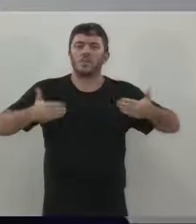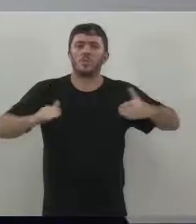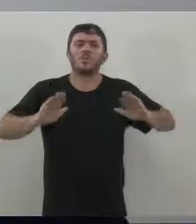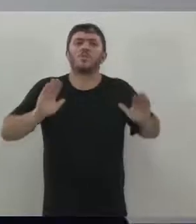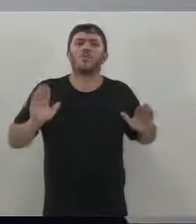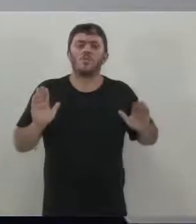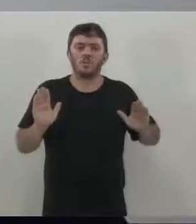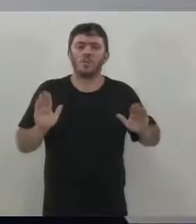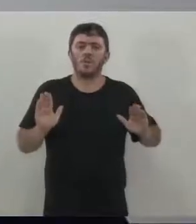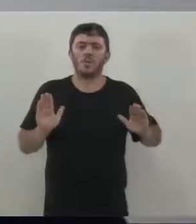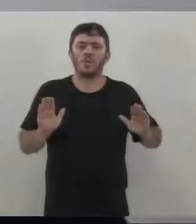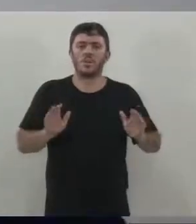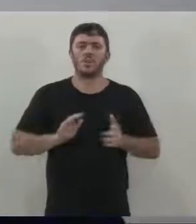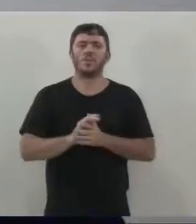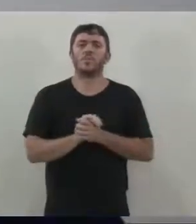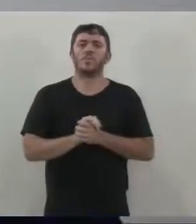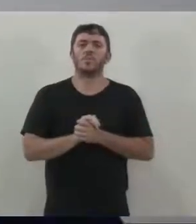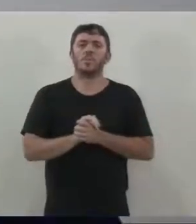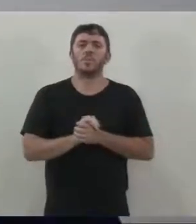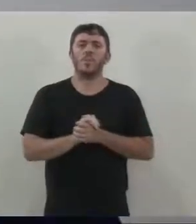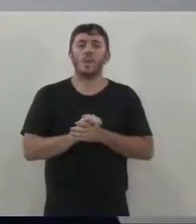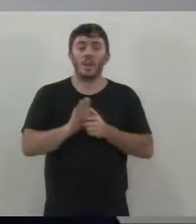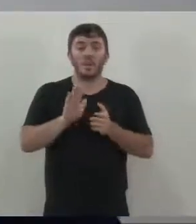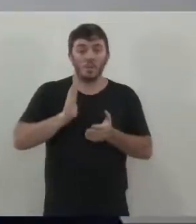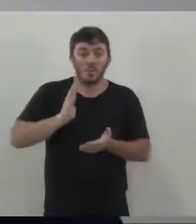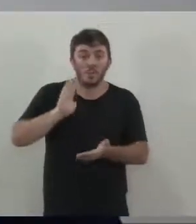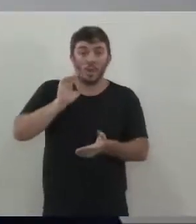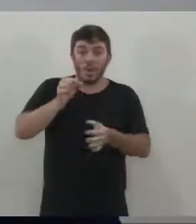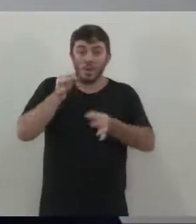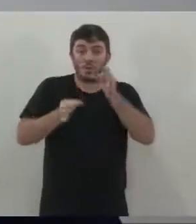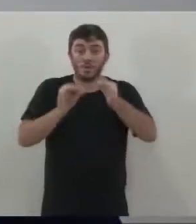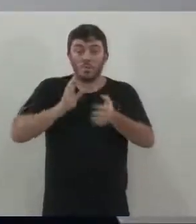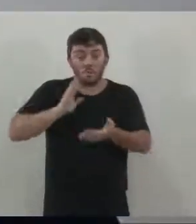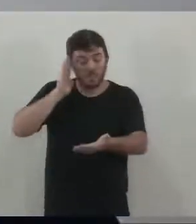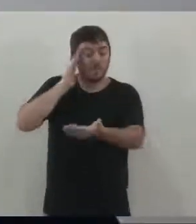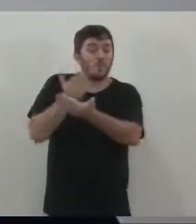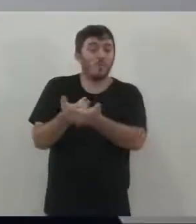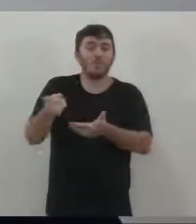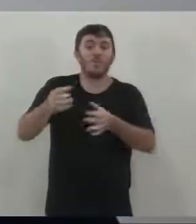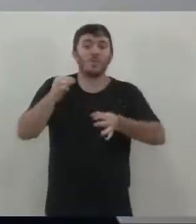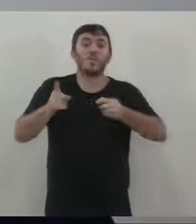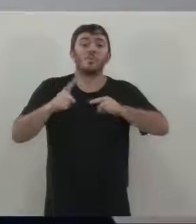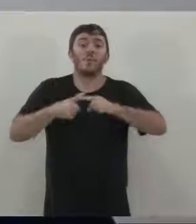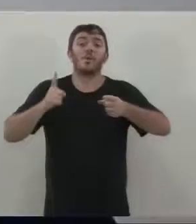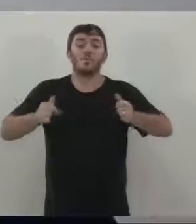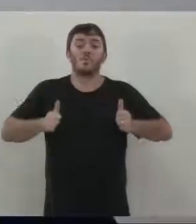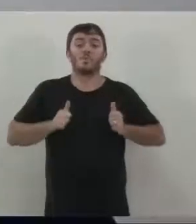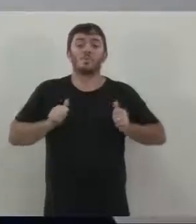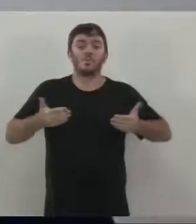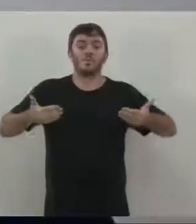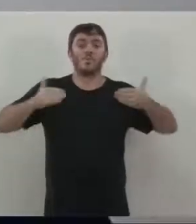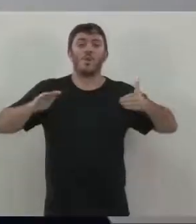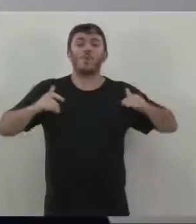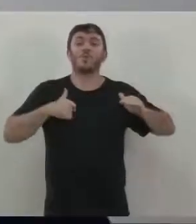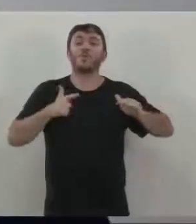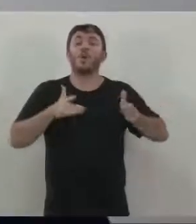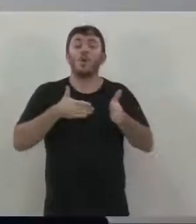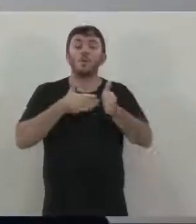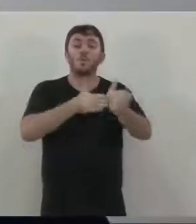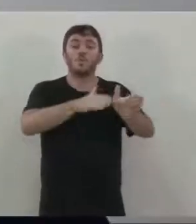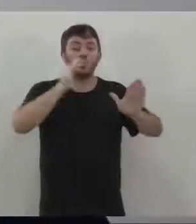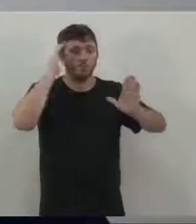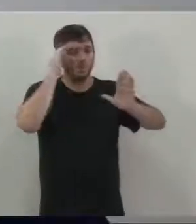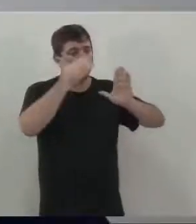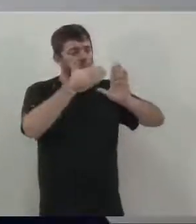gente acho que ainda confia na justiça, naqueles que estão lá para aplicar a lei de modo